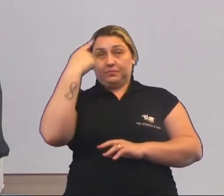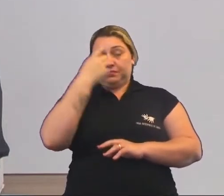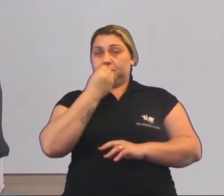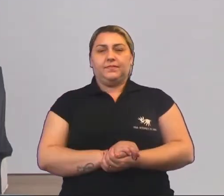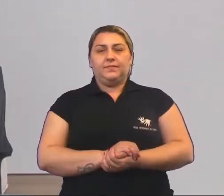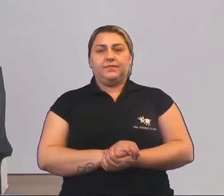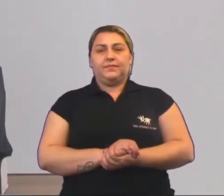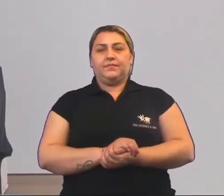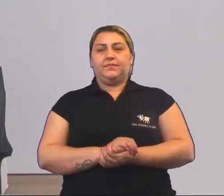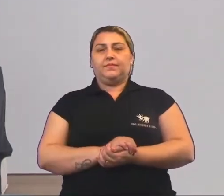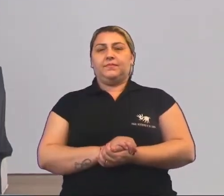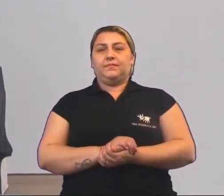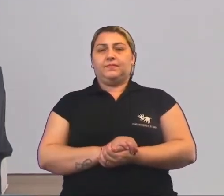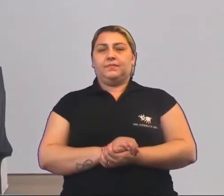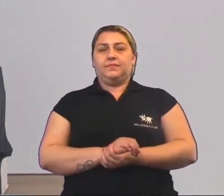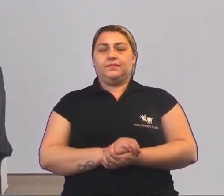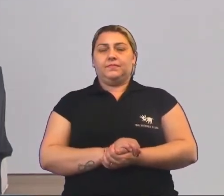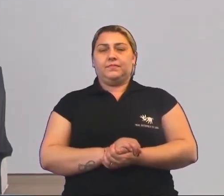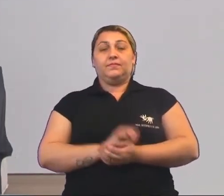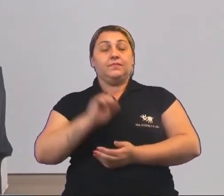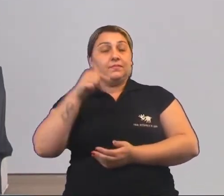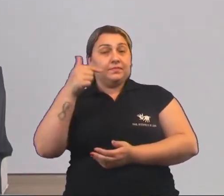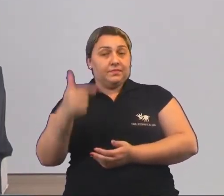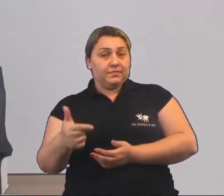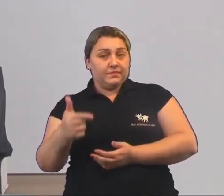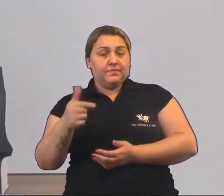bem. Vamos ao nossa